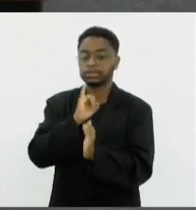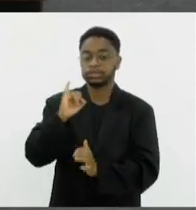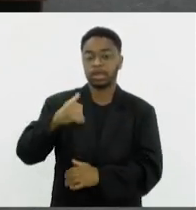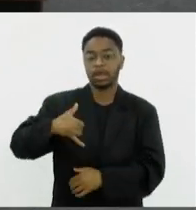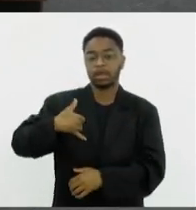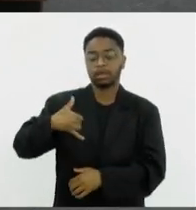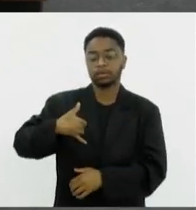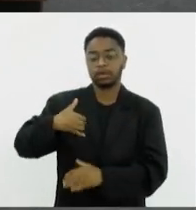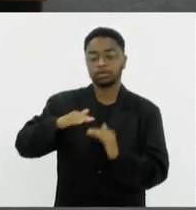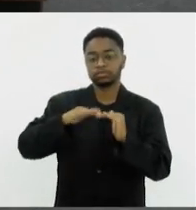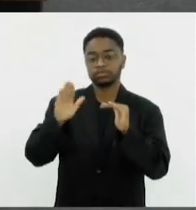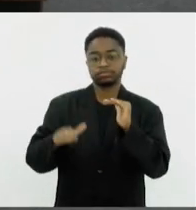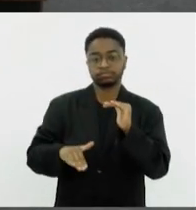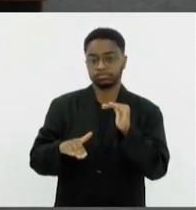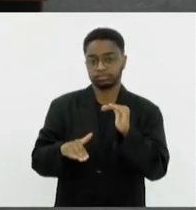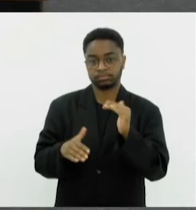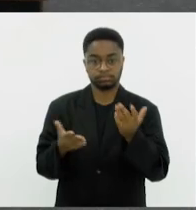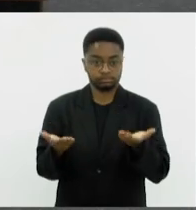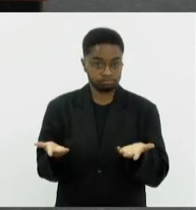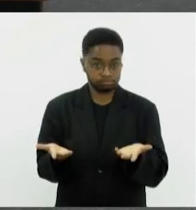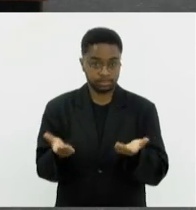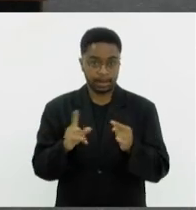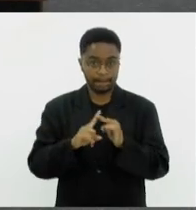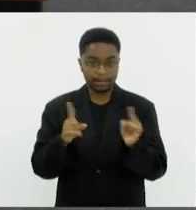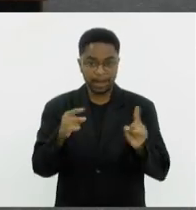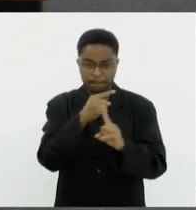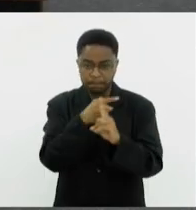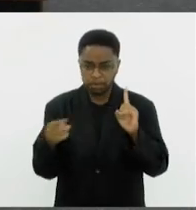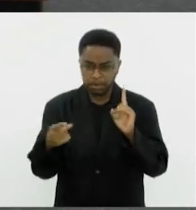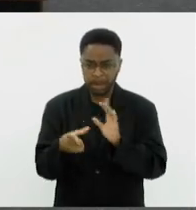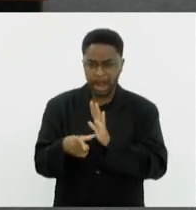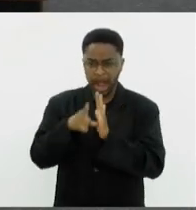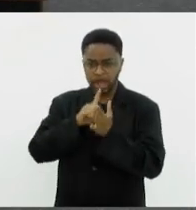estudantes abaixo da cidade. Agora, a censura